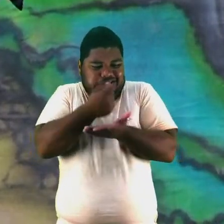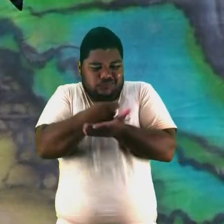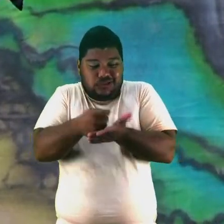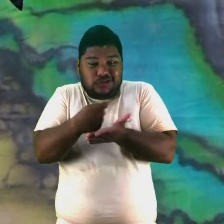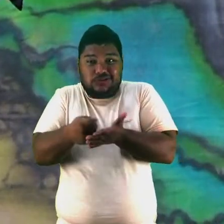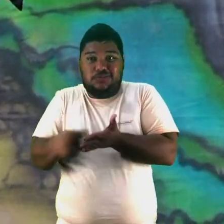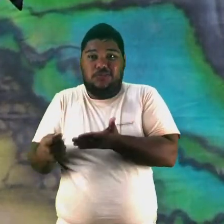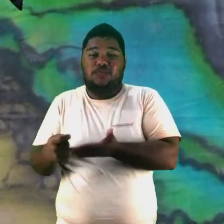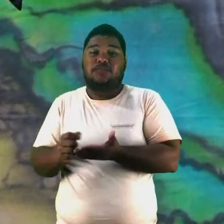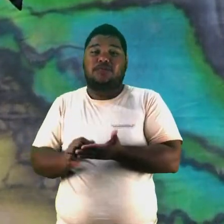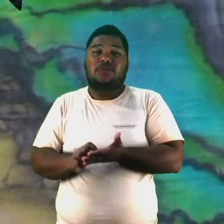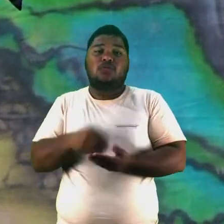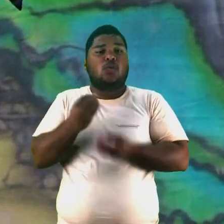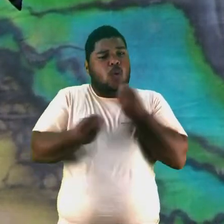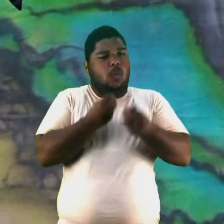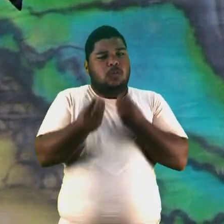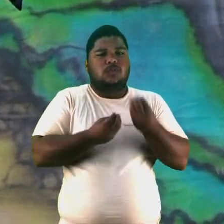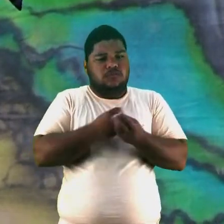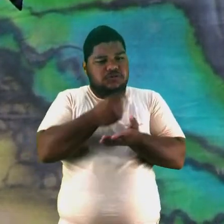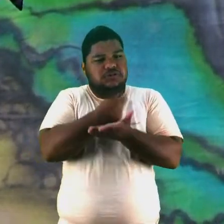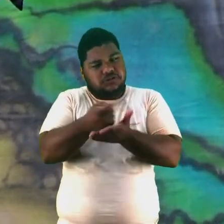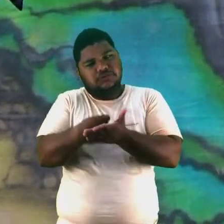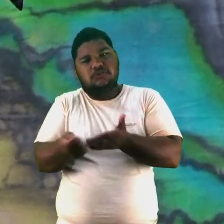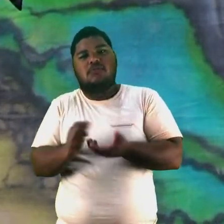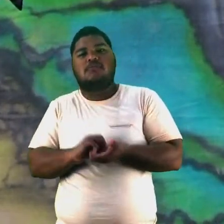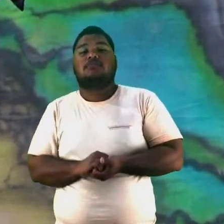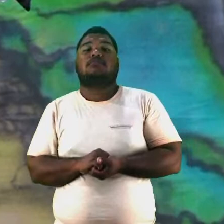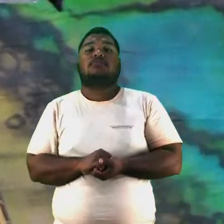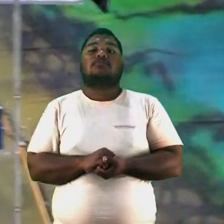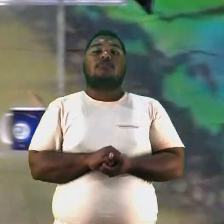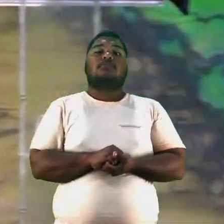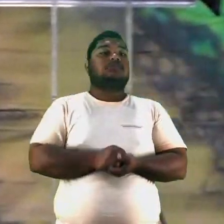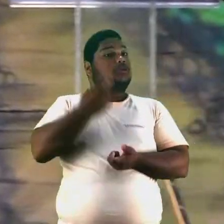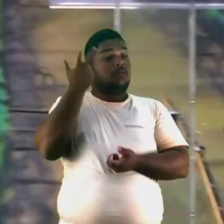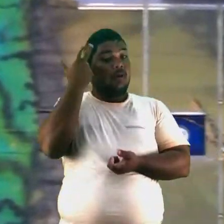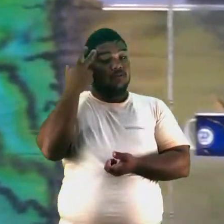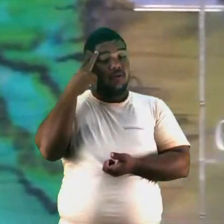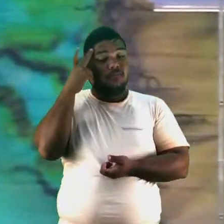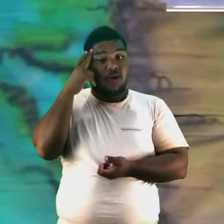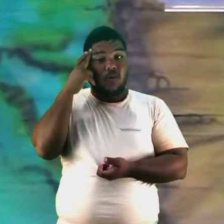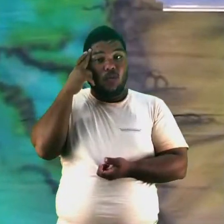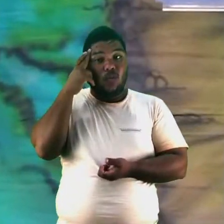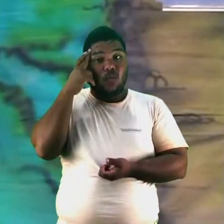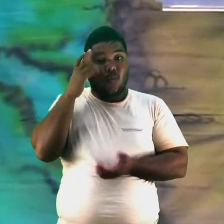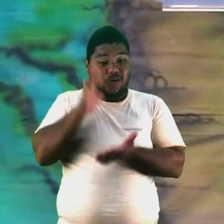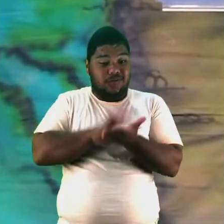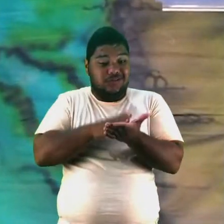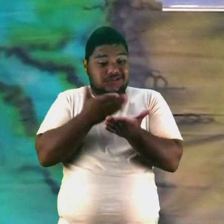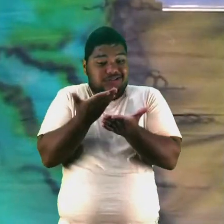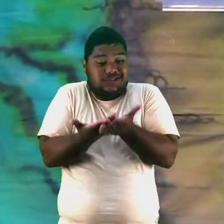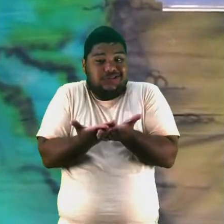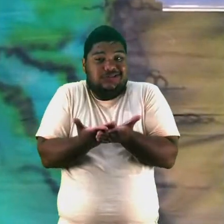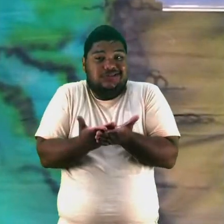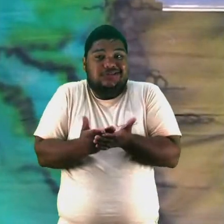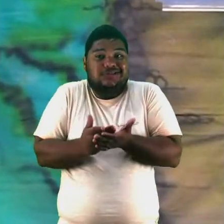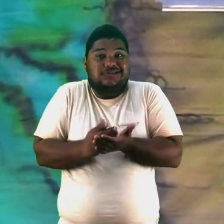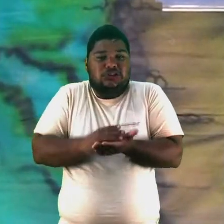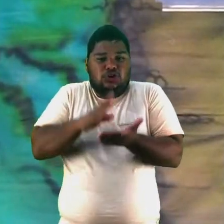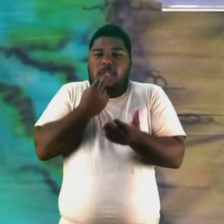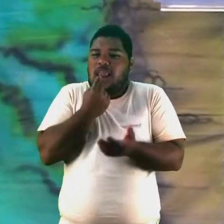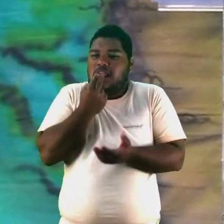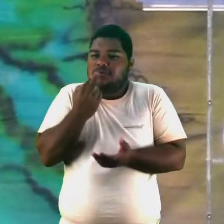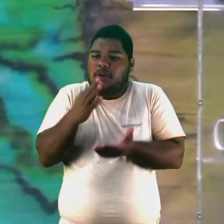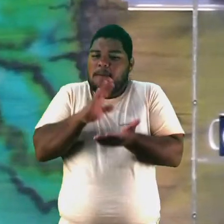pela forma que foi escrito. Então, é normal, quando você traduz de uma língua para